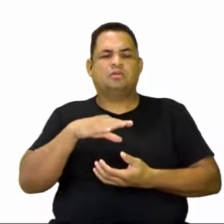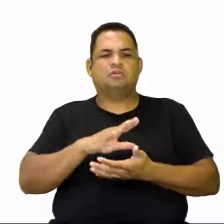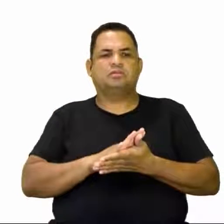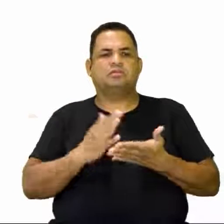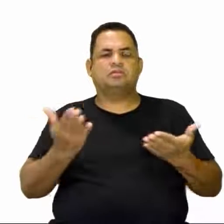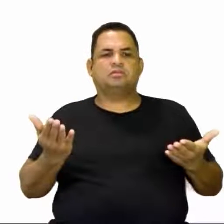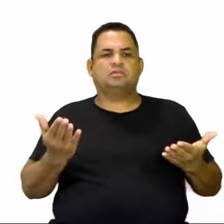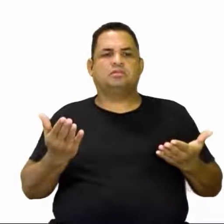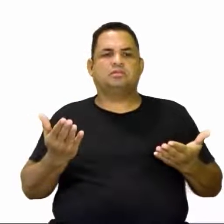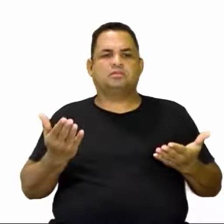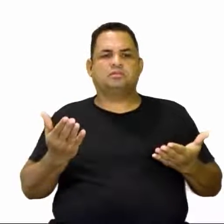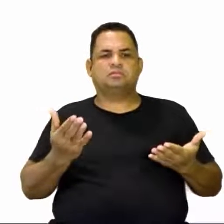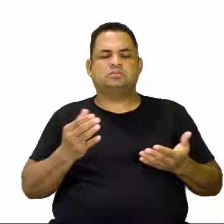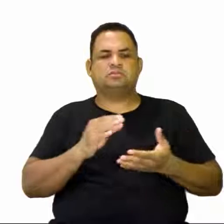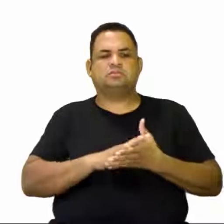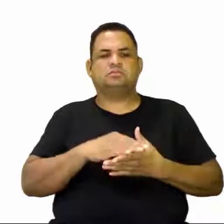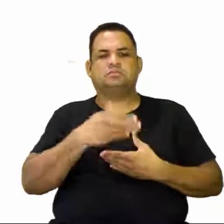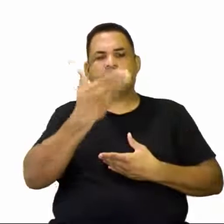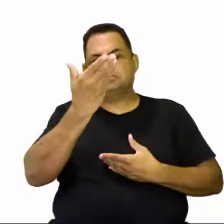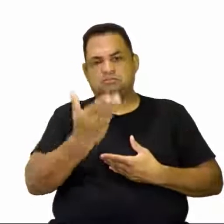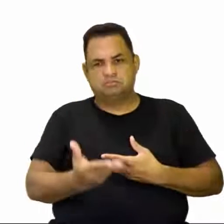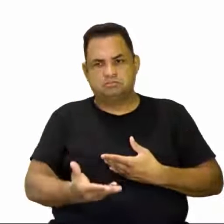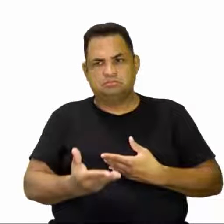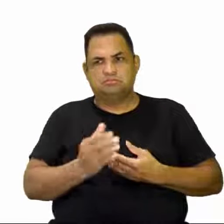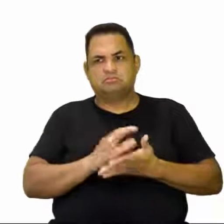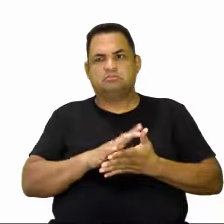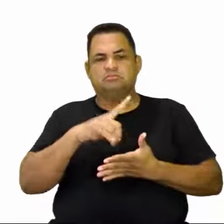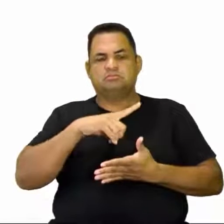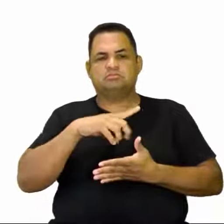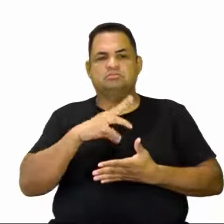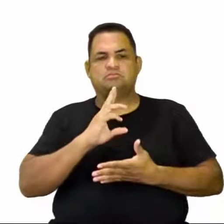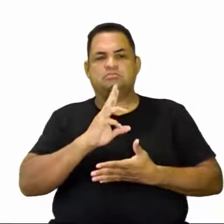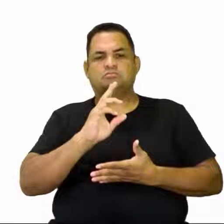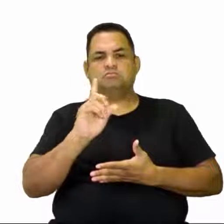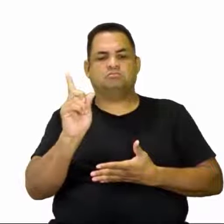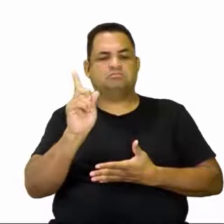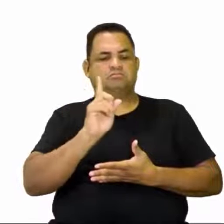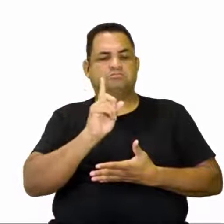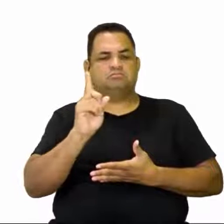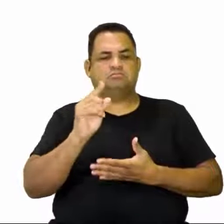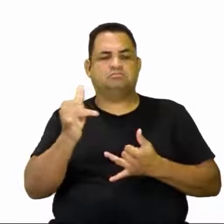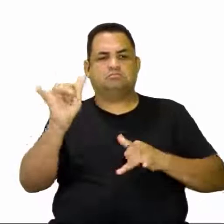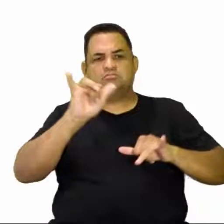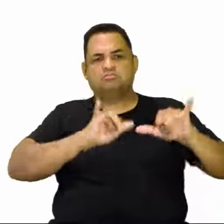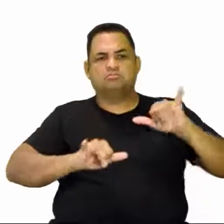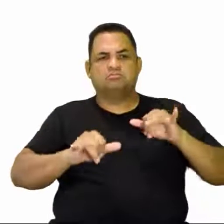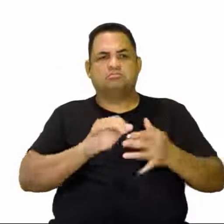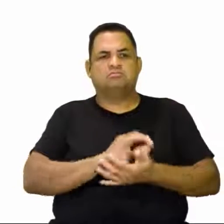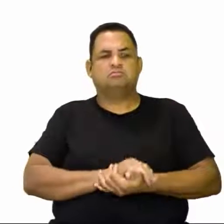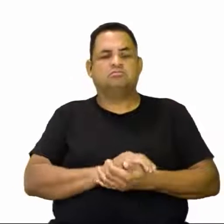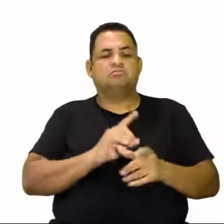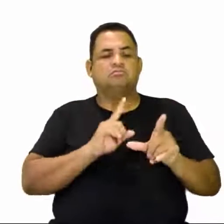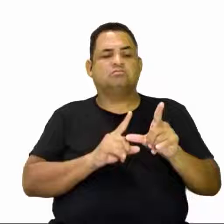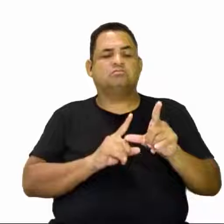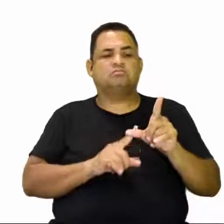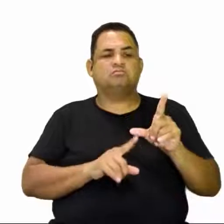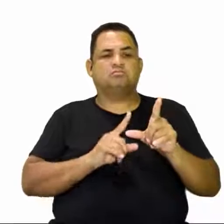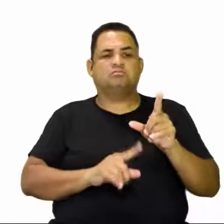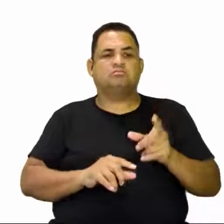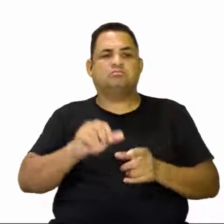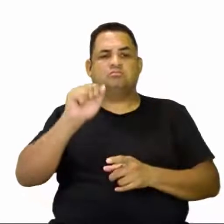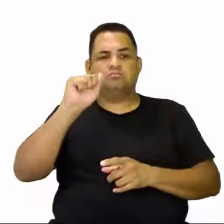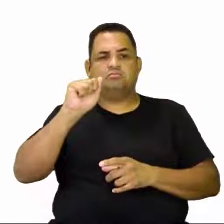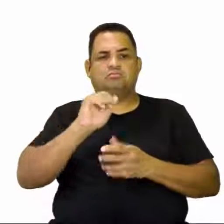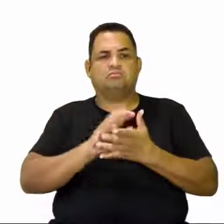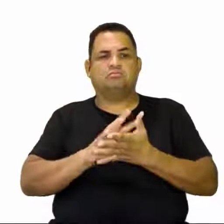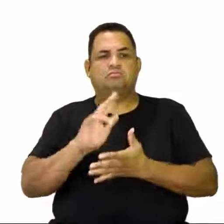Então, tirando essas alternativas que têm processos que não são químicos, nós ficamos com a hidrólise